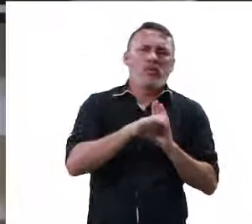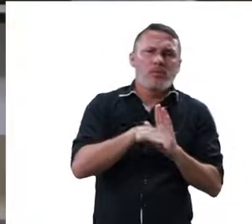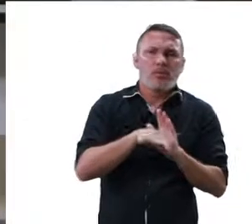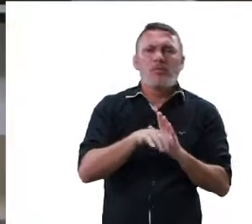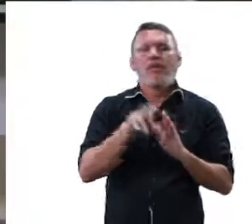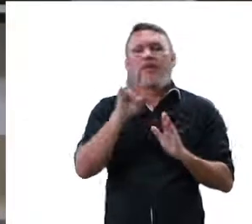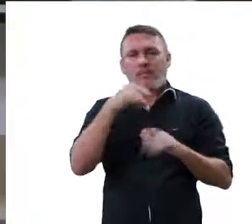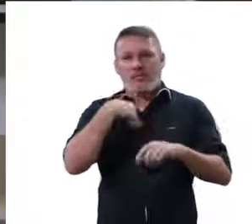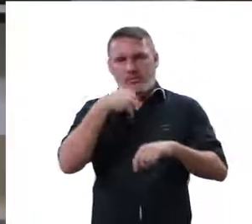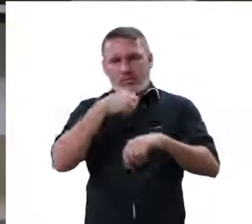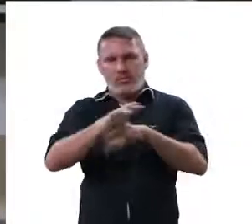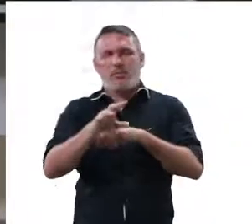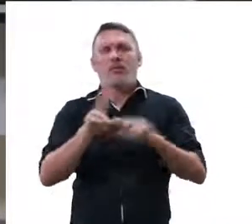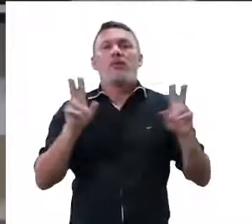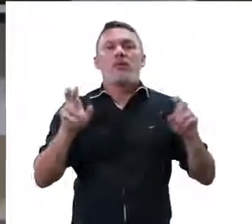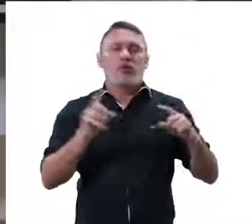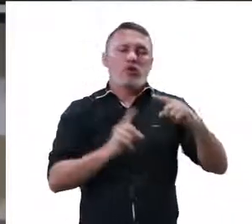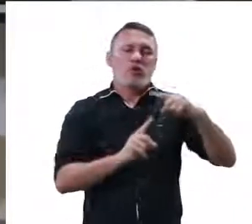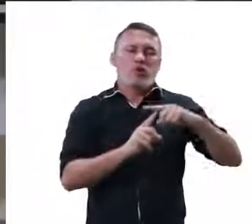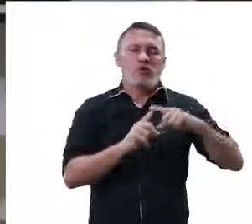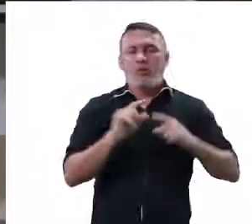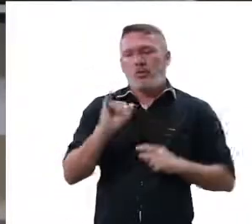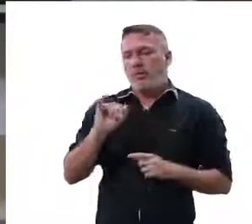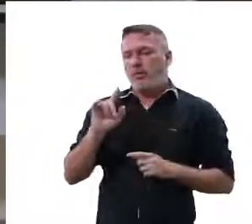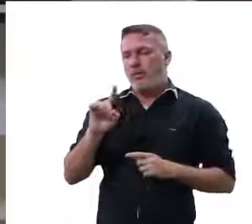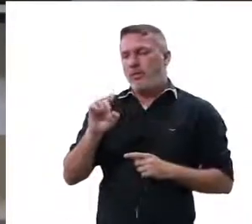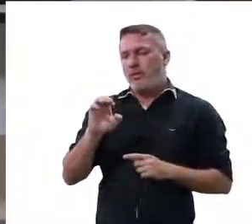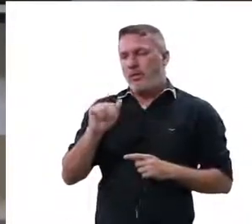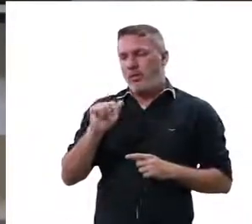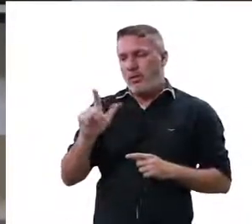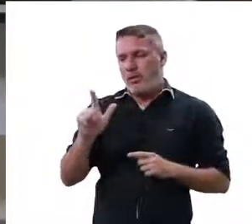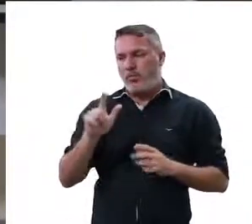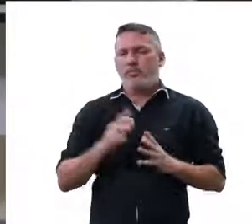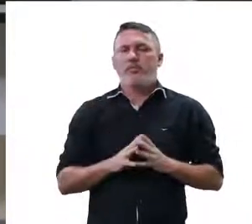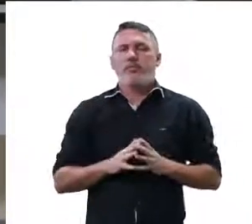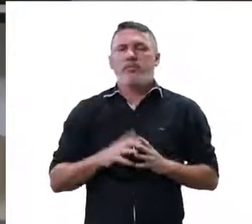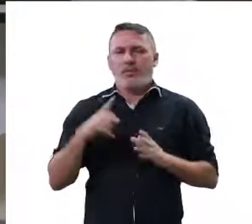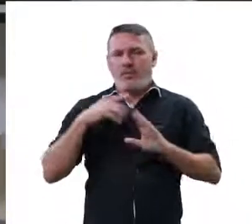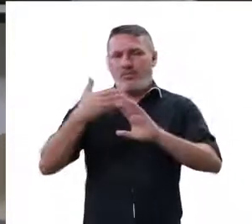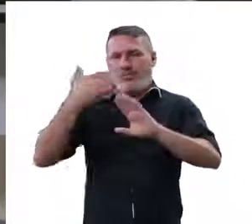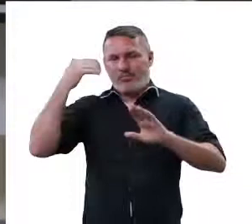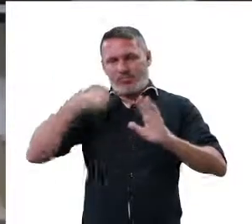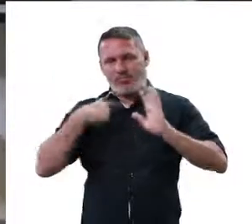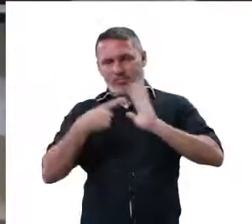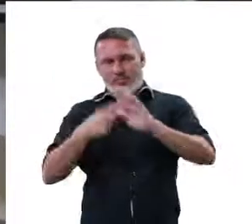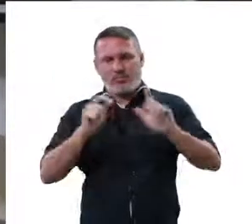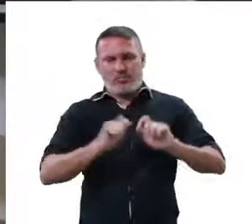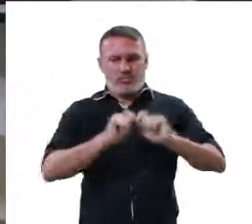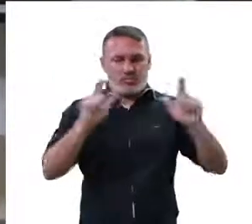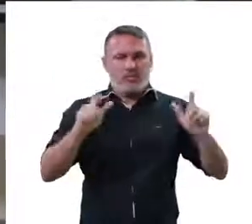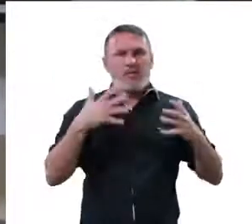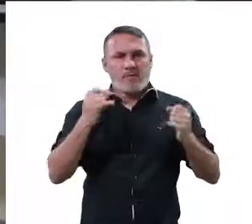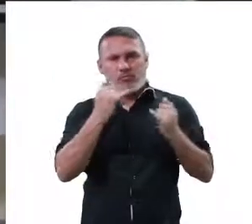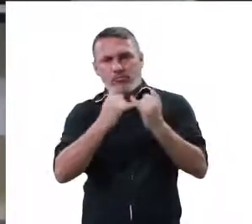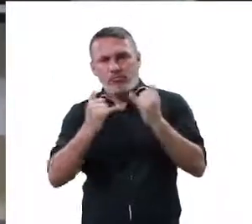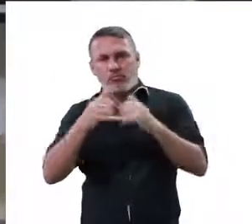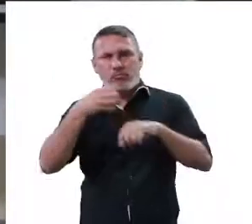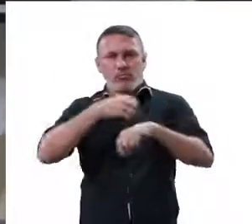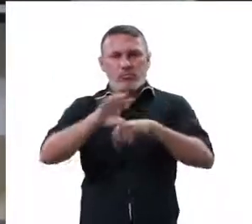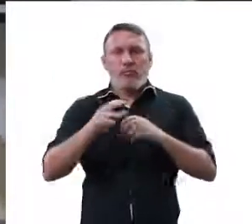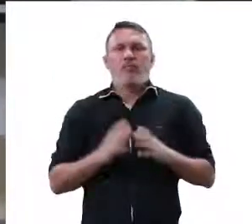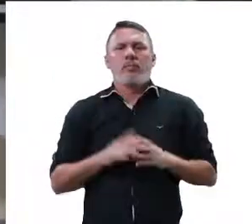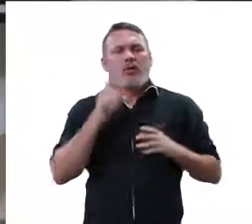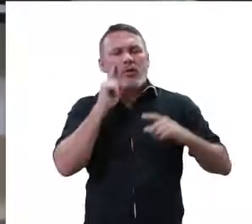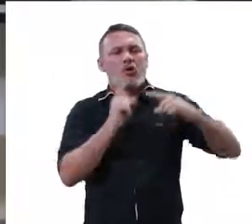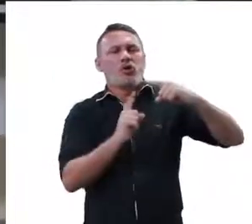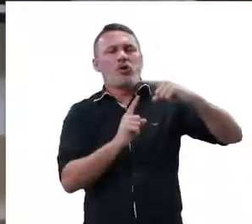conceito, né, que eu vou trabalhar com vocês é o tipo ideal. Não está obedecendo a ordem que eu coloquei lá atrás, né, mas vamos